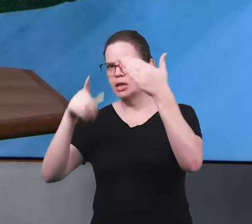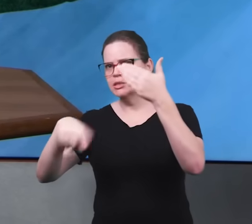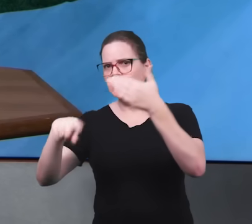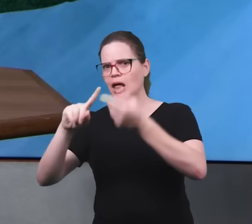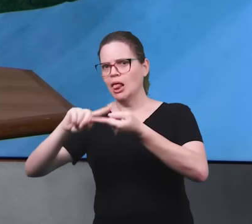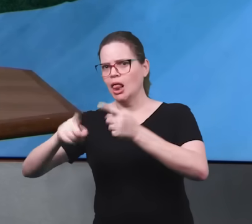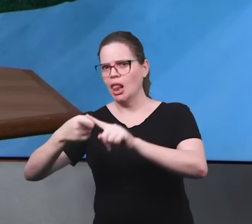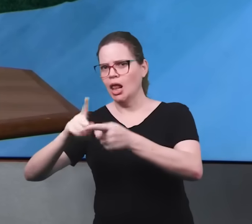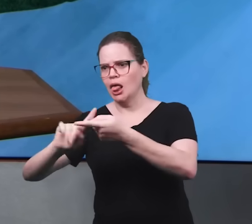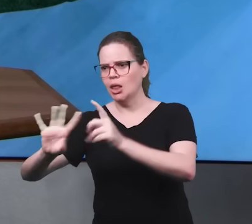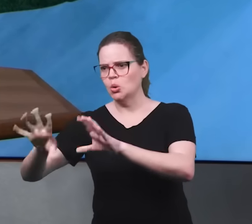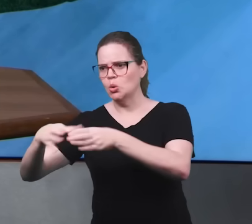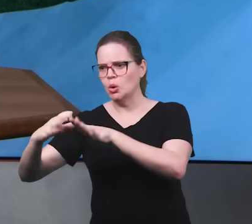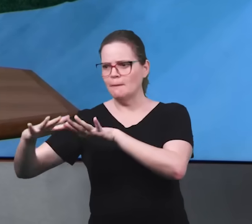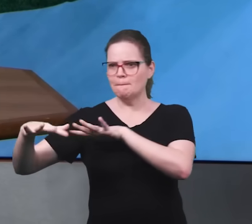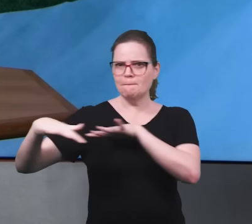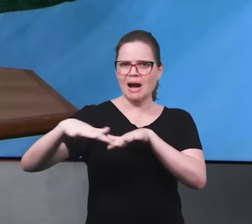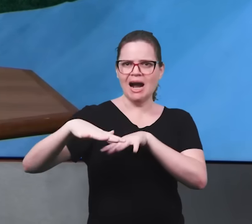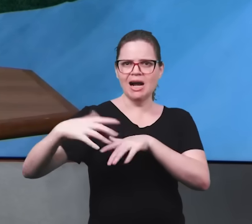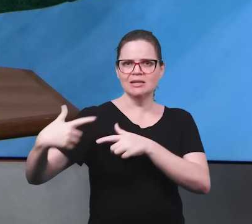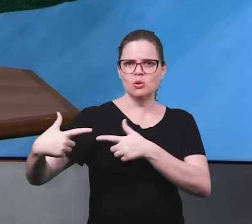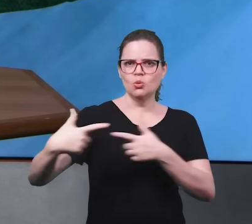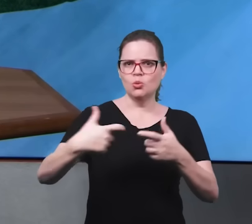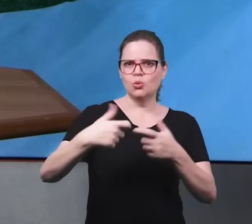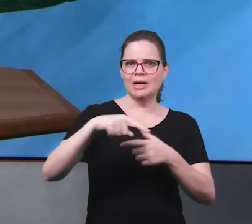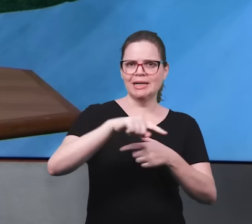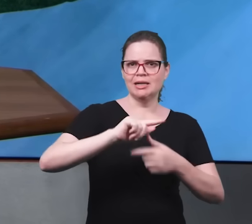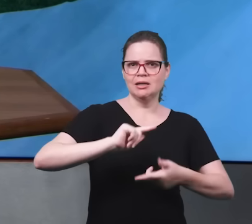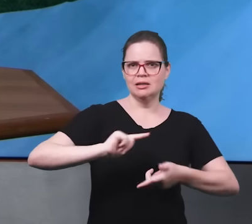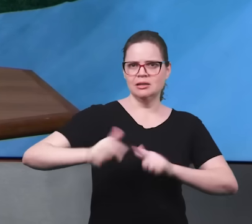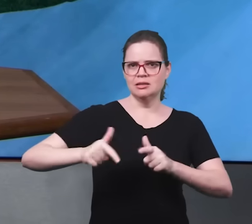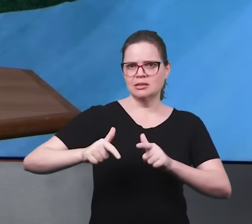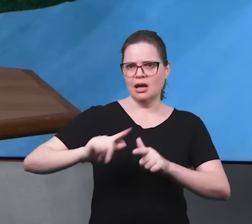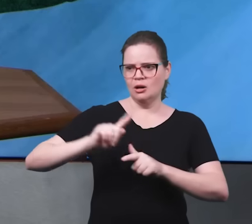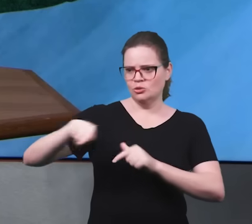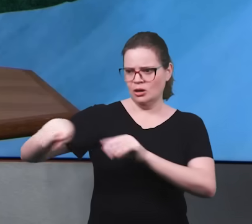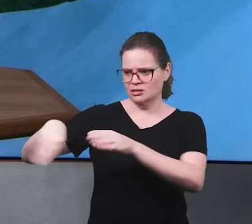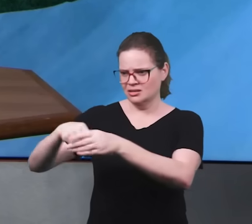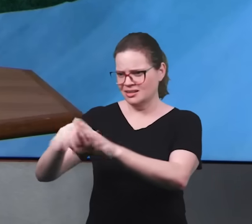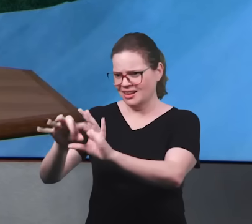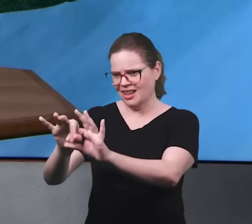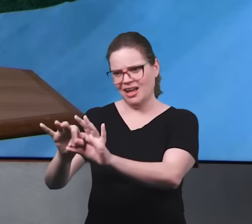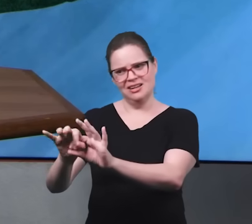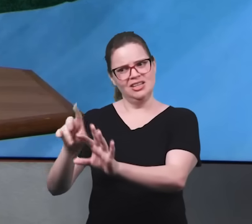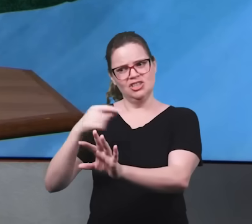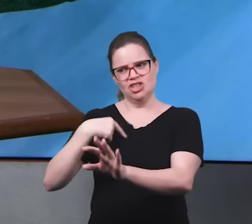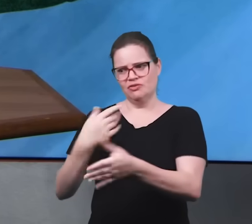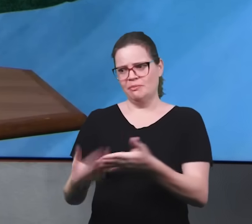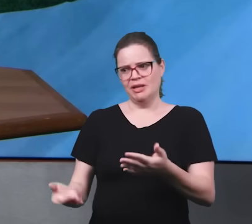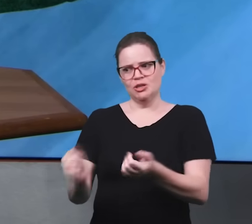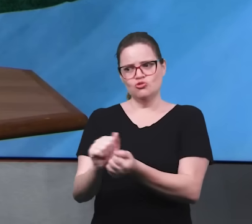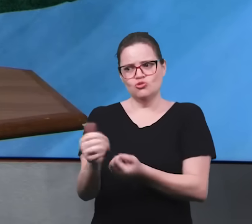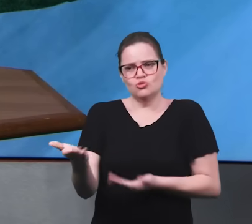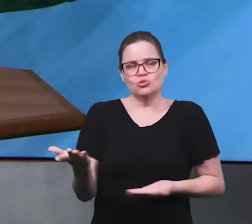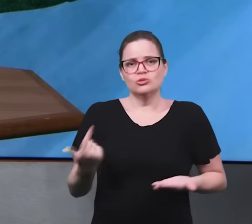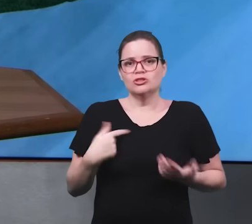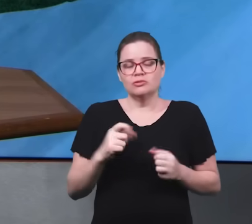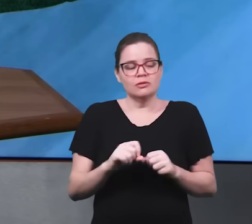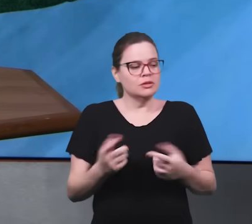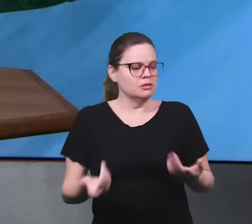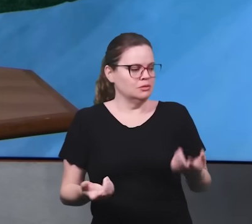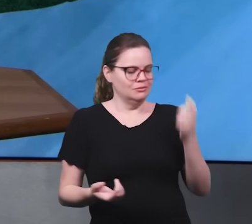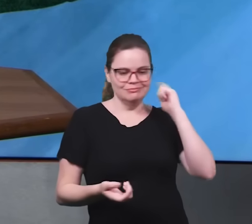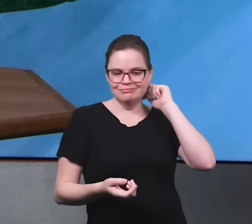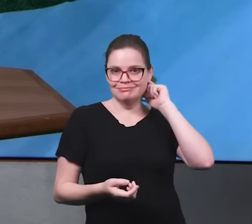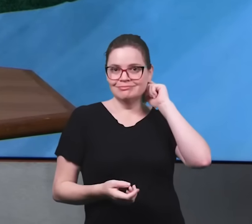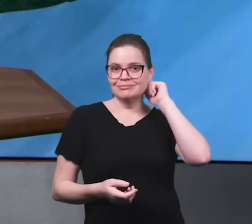confederados para lutar contra Israel, vai ser só mais um para ser derrotado. O que nós vamos fazer? Olha, já